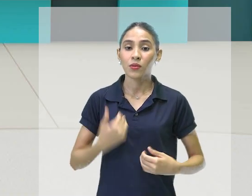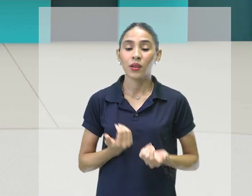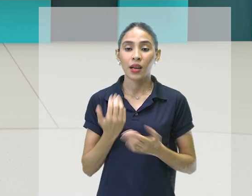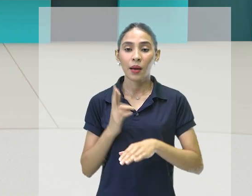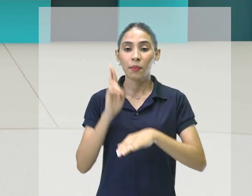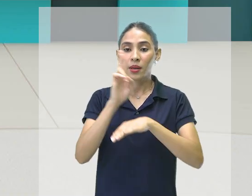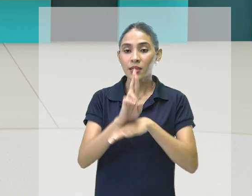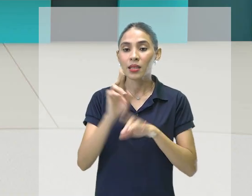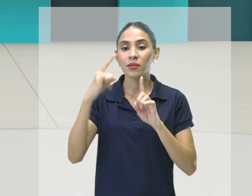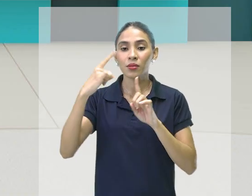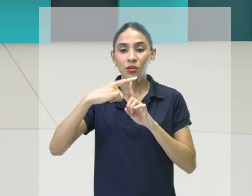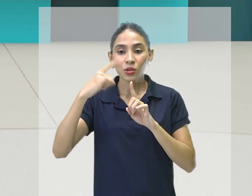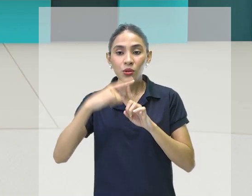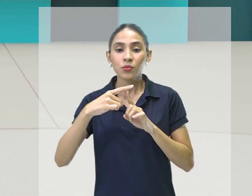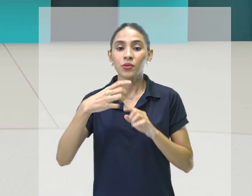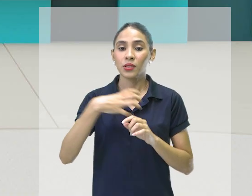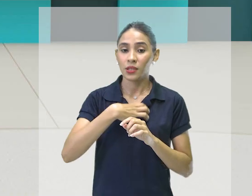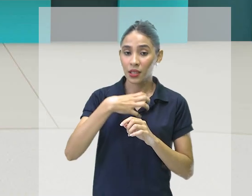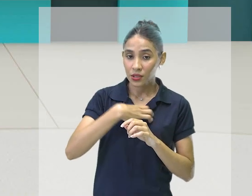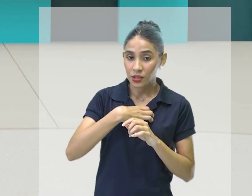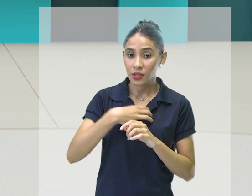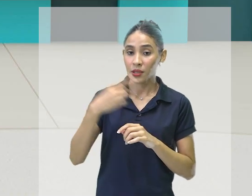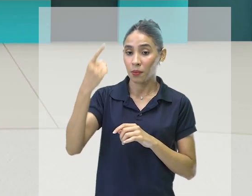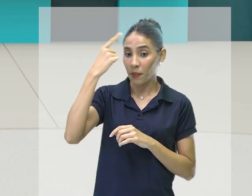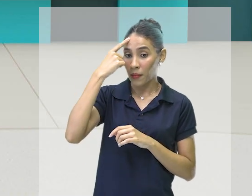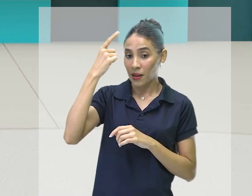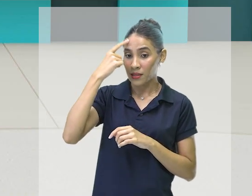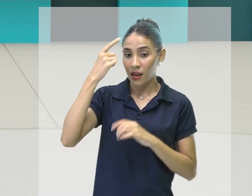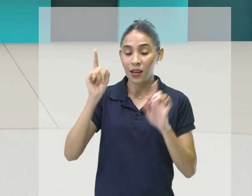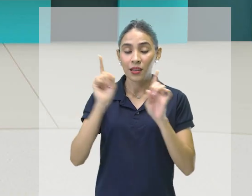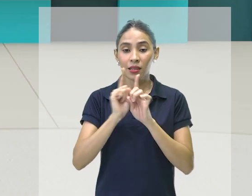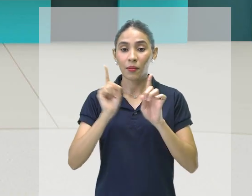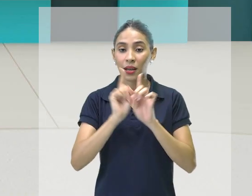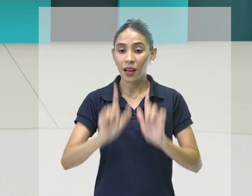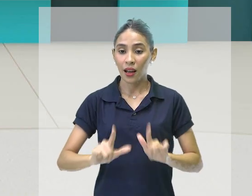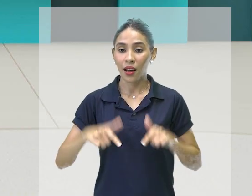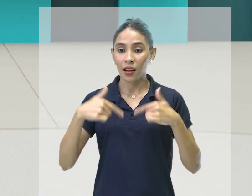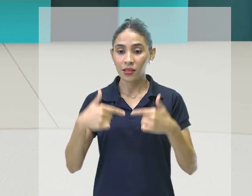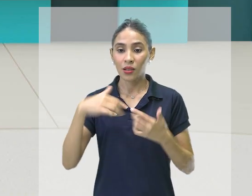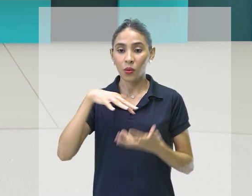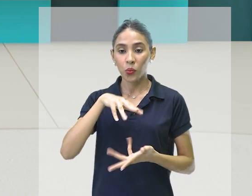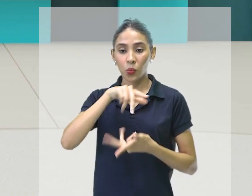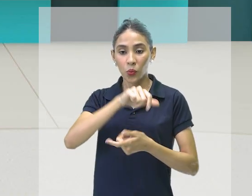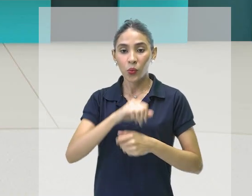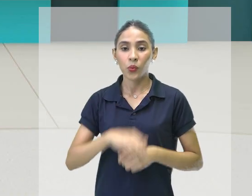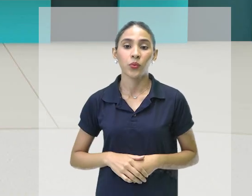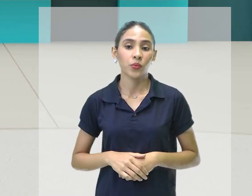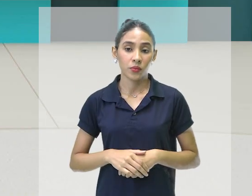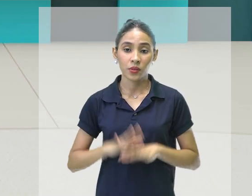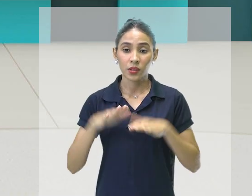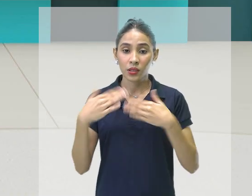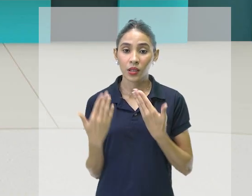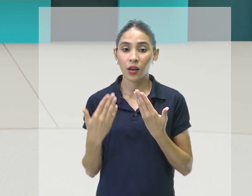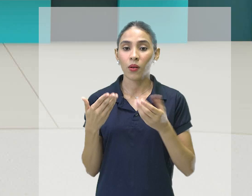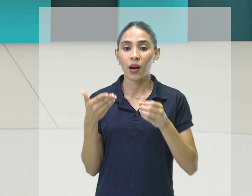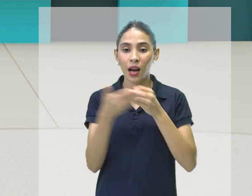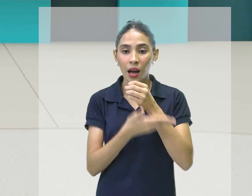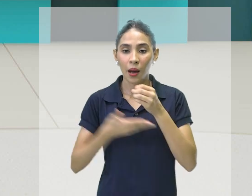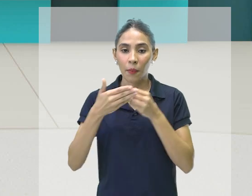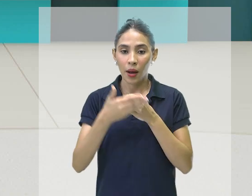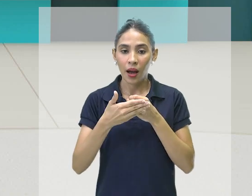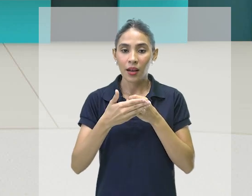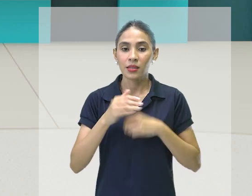elas representam modos de sentir, pensar e agir no mundo. Segundo a